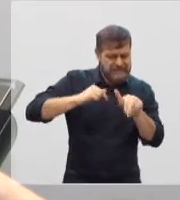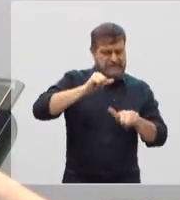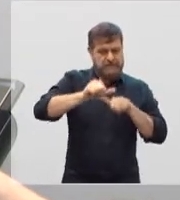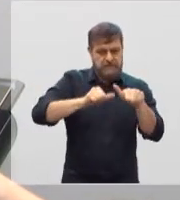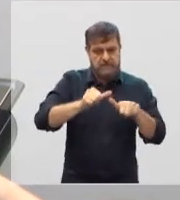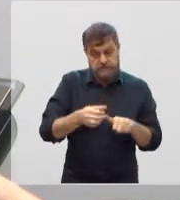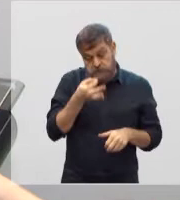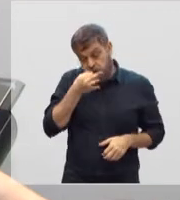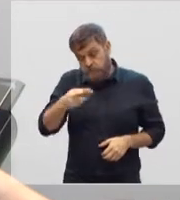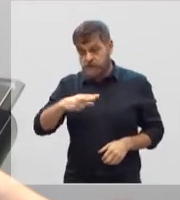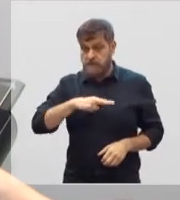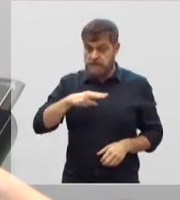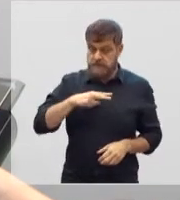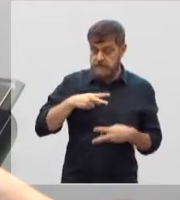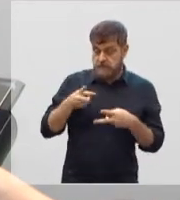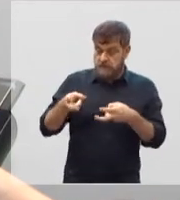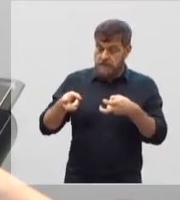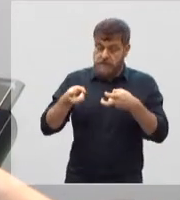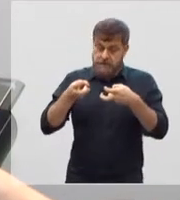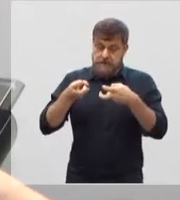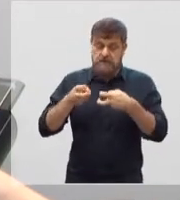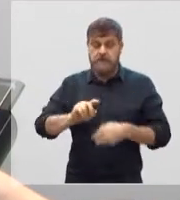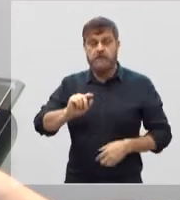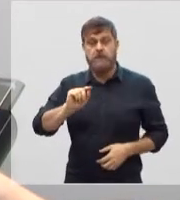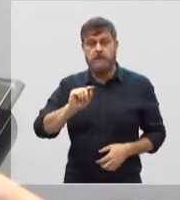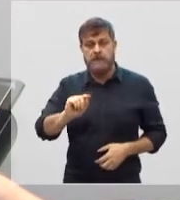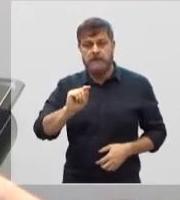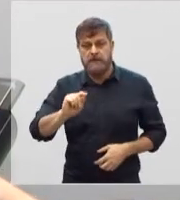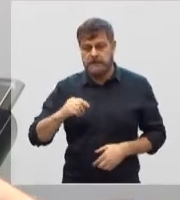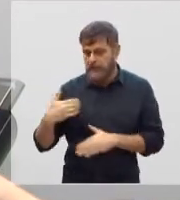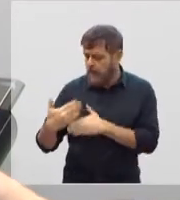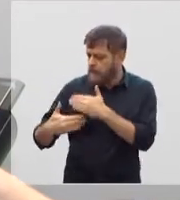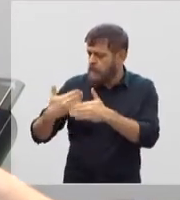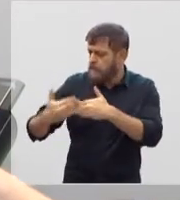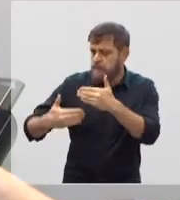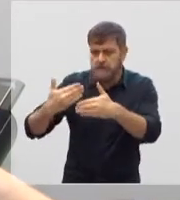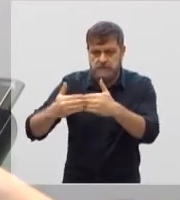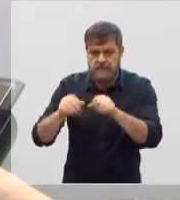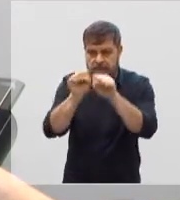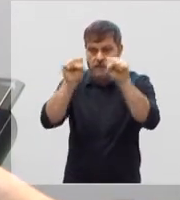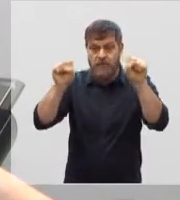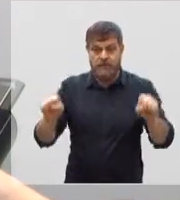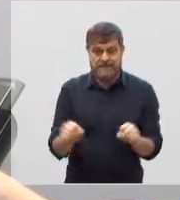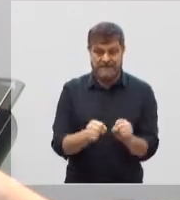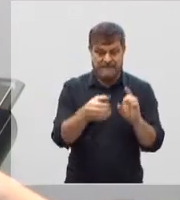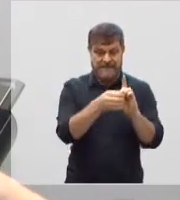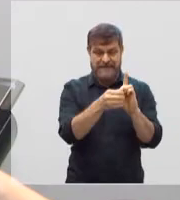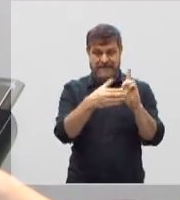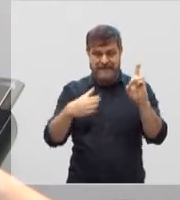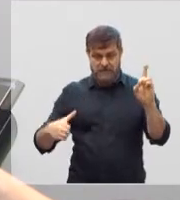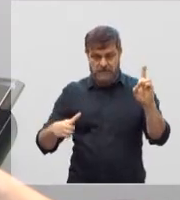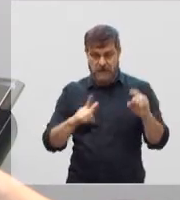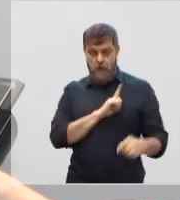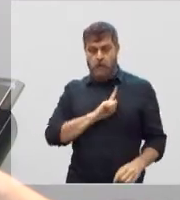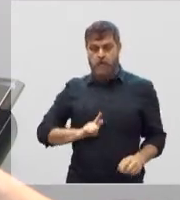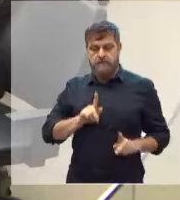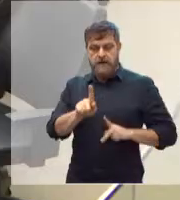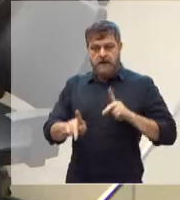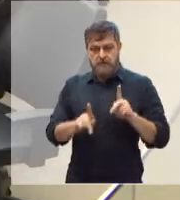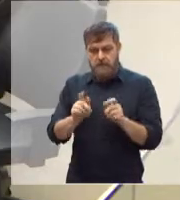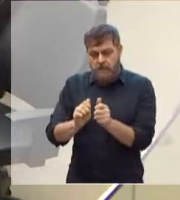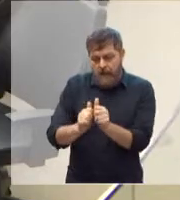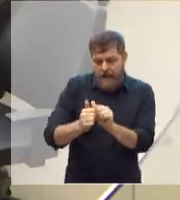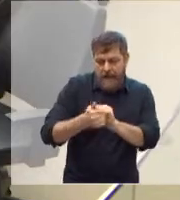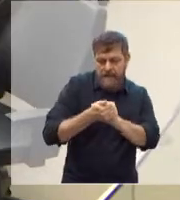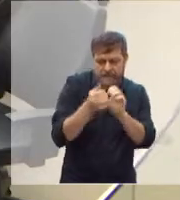regras, e para mim eu enxergo como um processo natural do sistema democrático